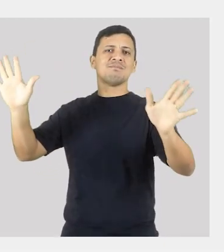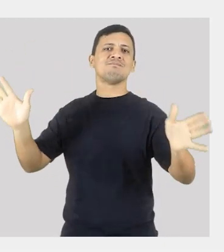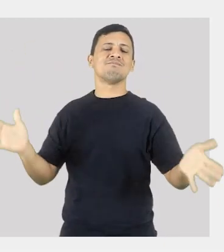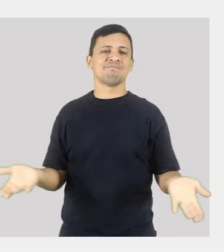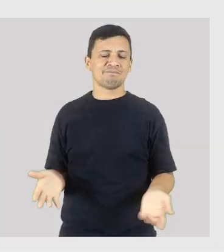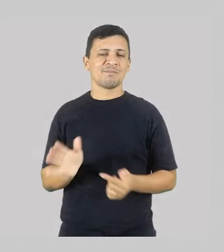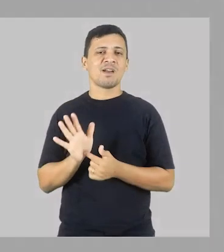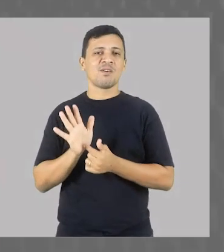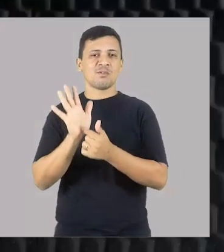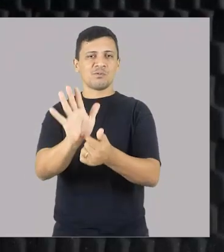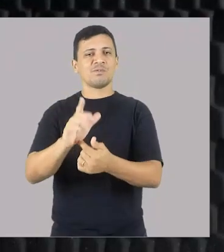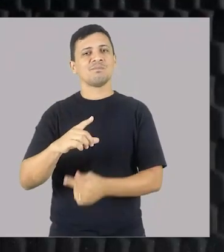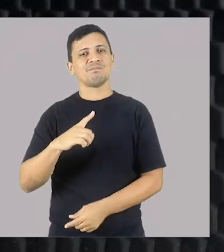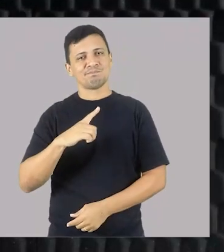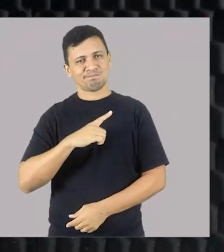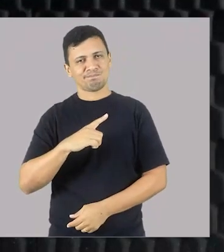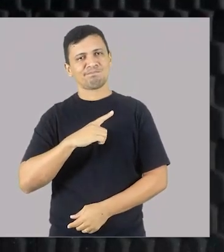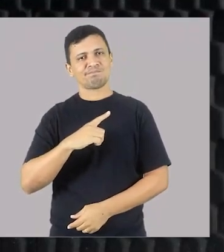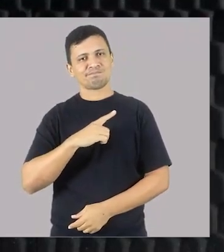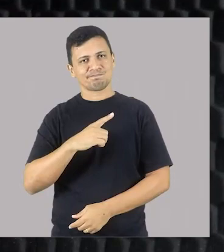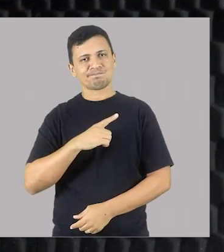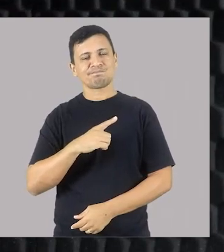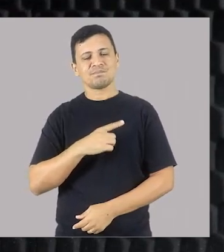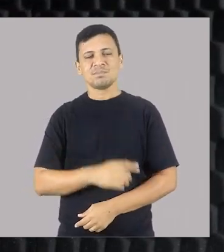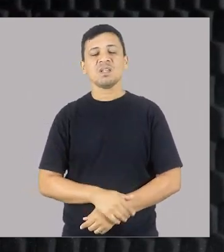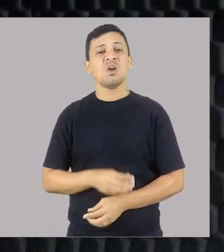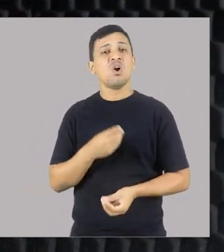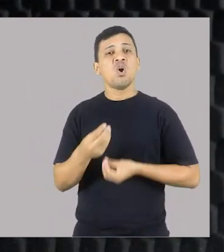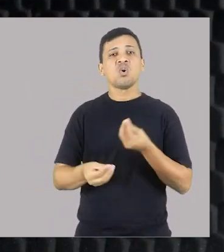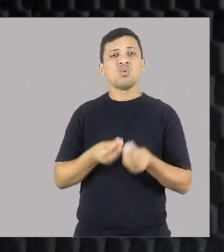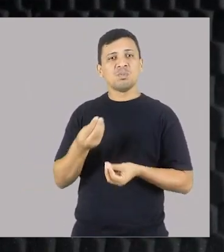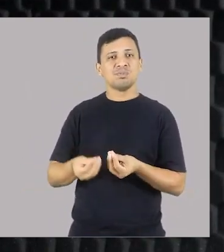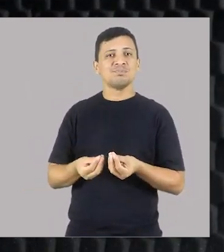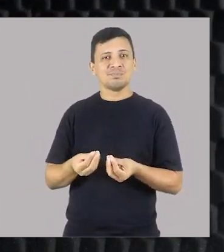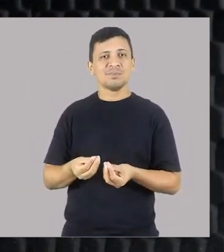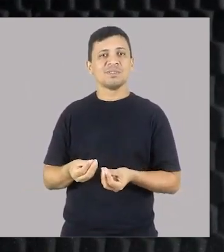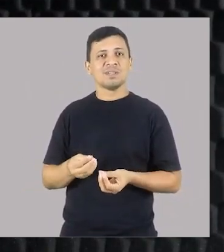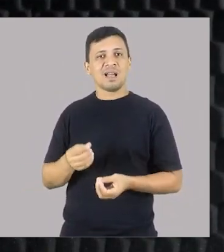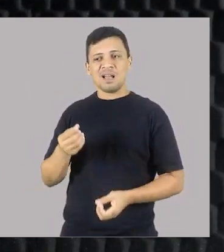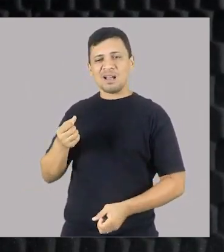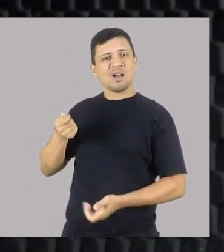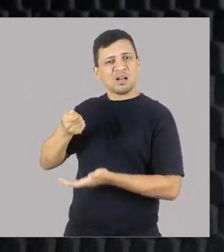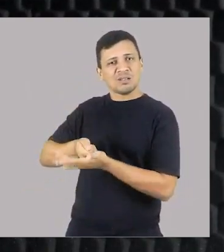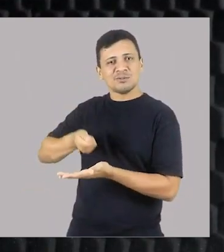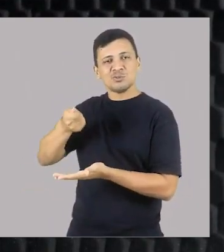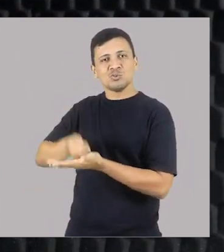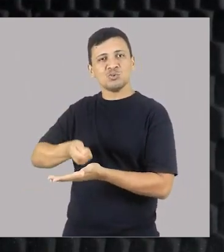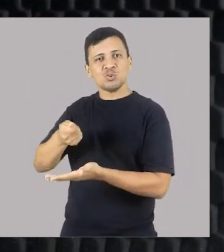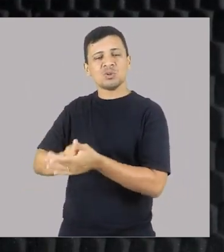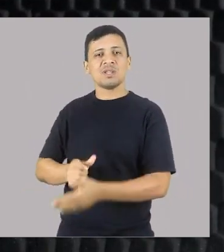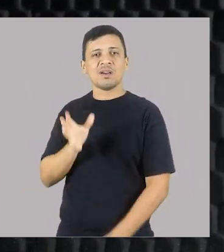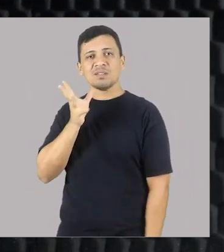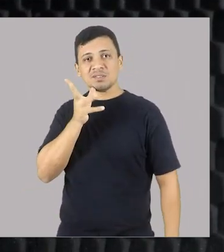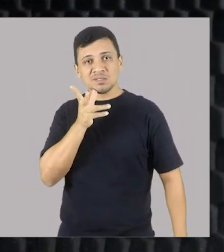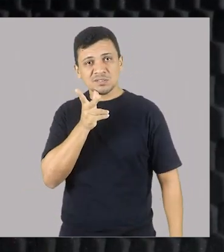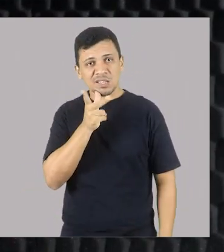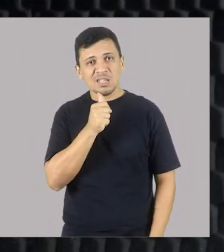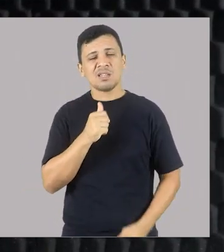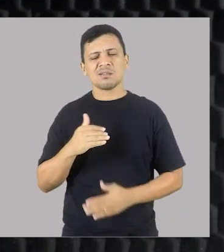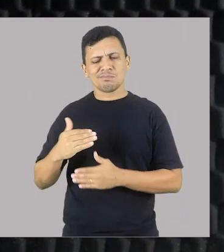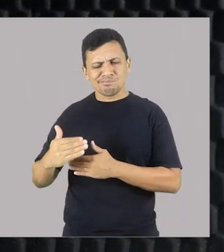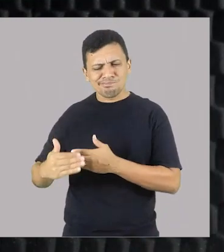processo abolicionista em torno dela. Um processo que foi lento, gradual e seguro para as elites escravagistas.